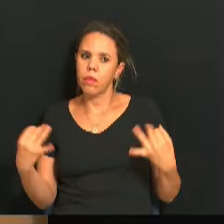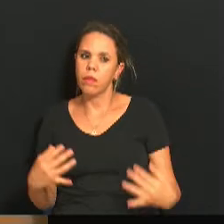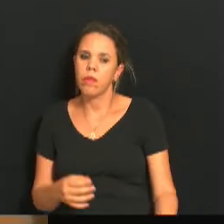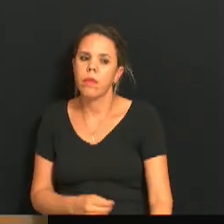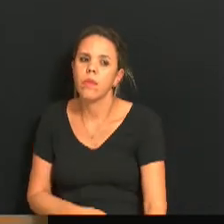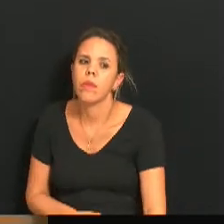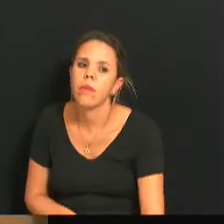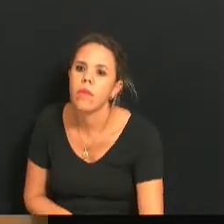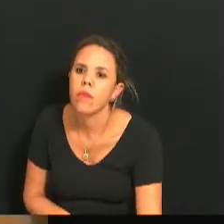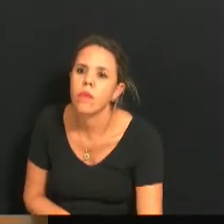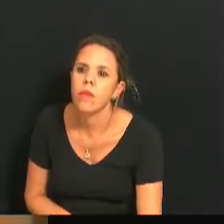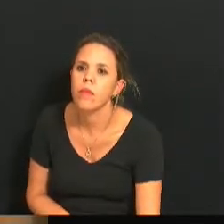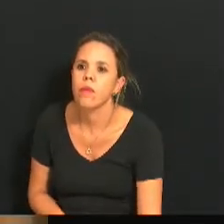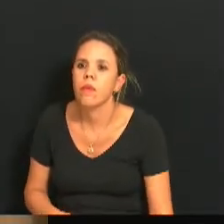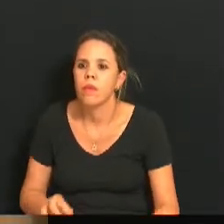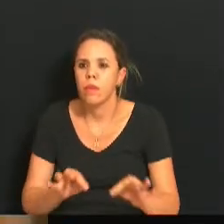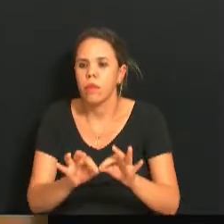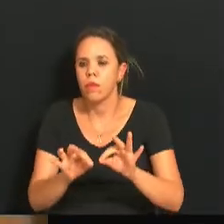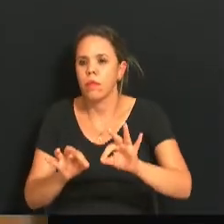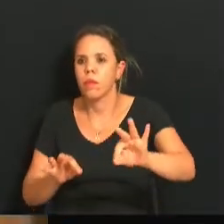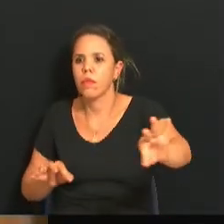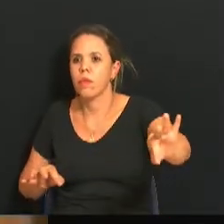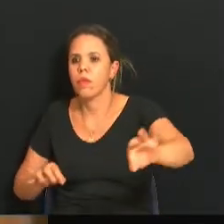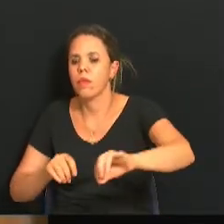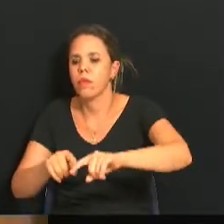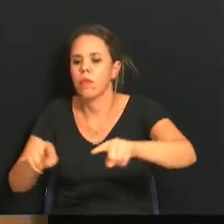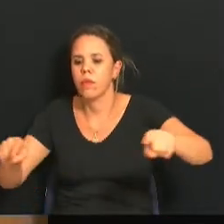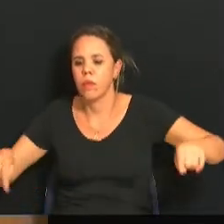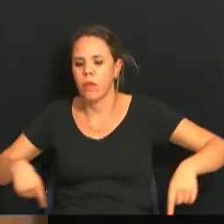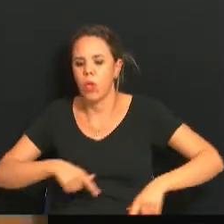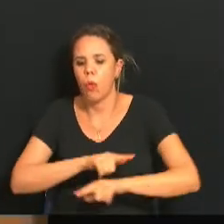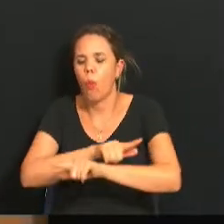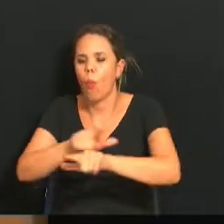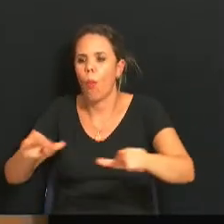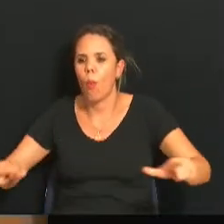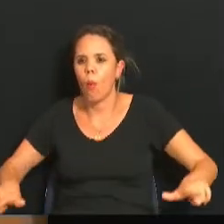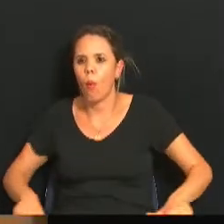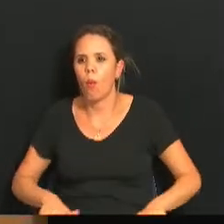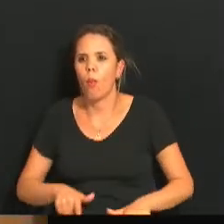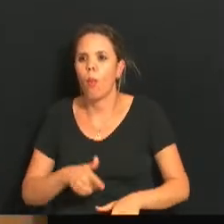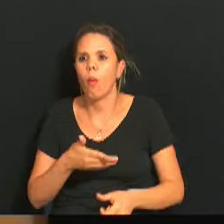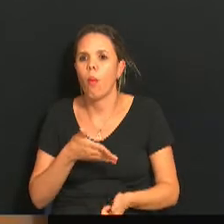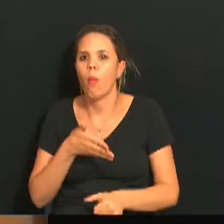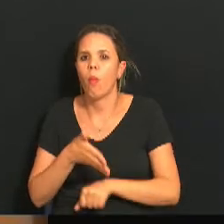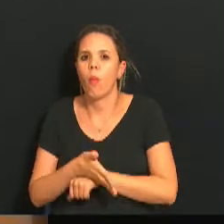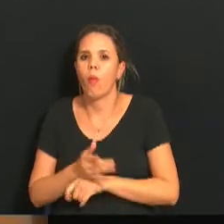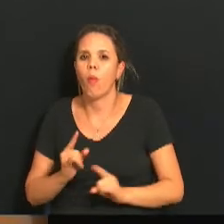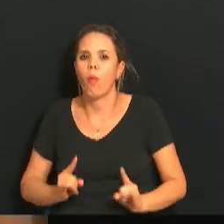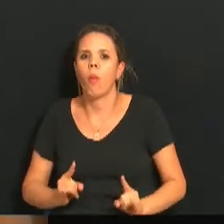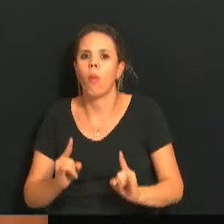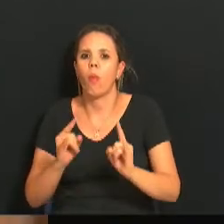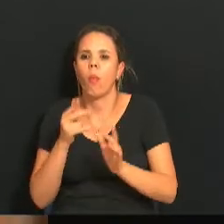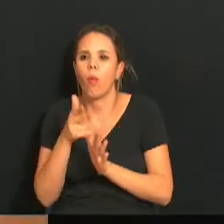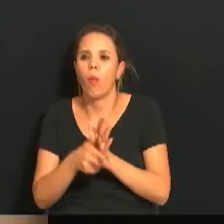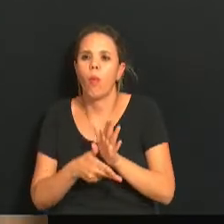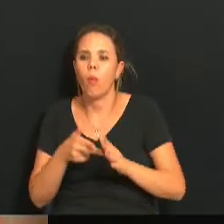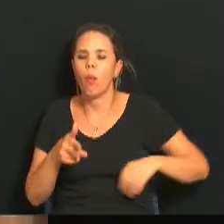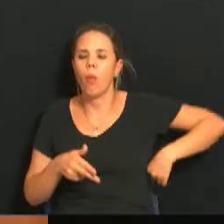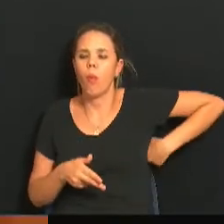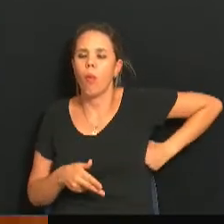os parques né os espaços vazios as notificações que compõem o conjunto Ferroviário seja com